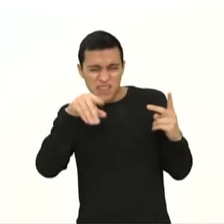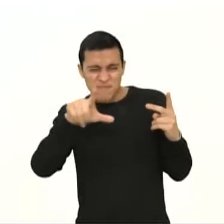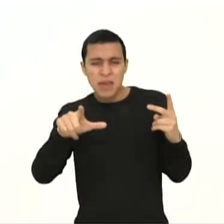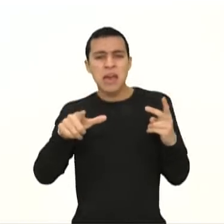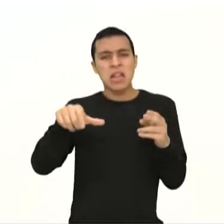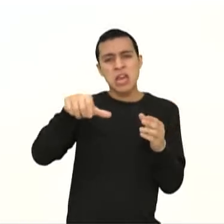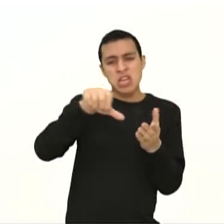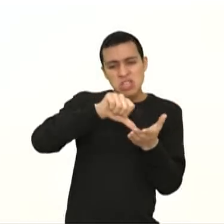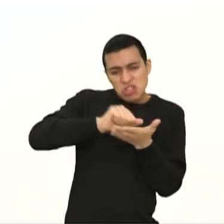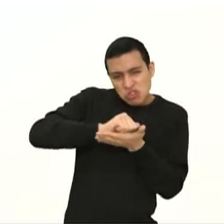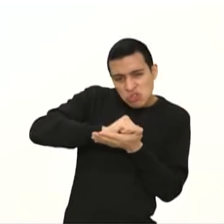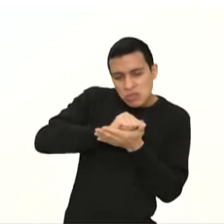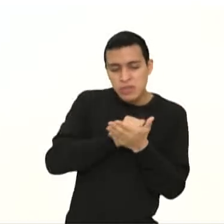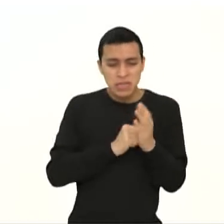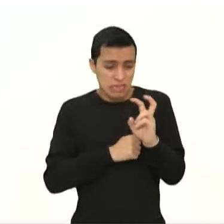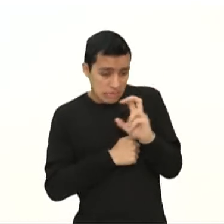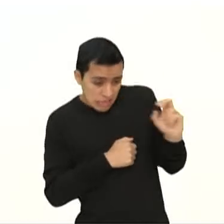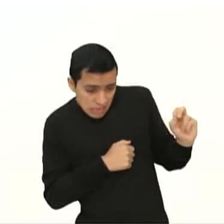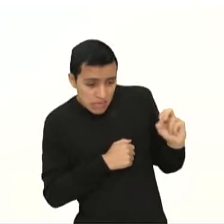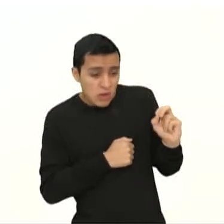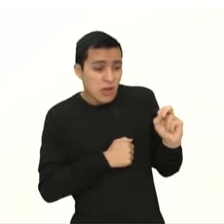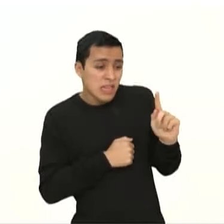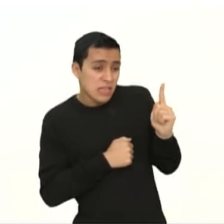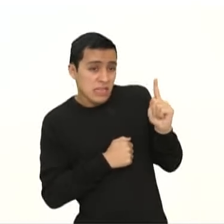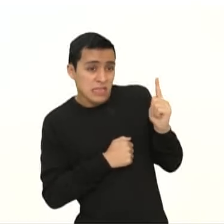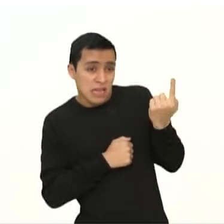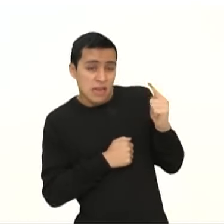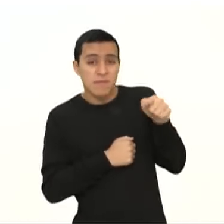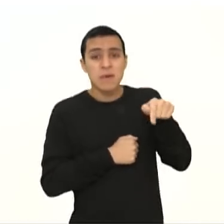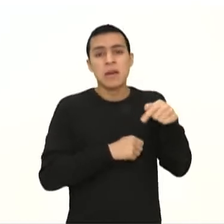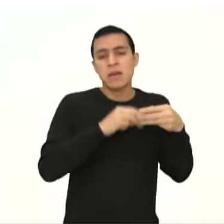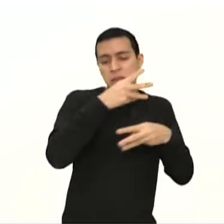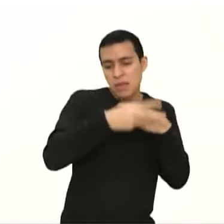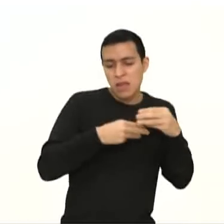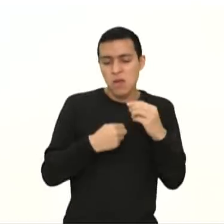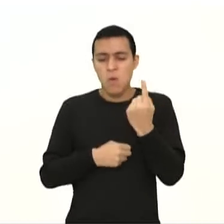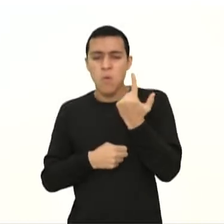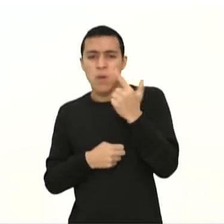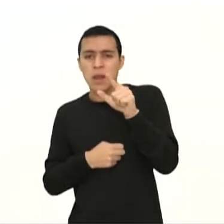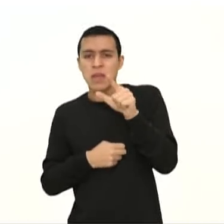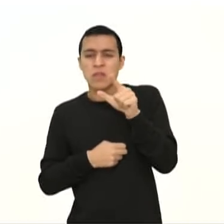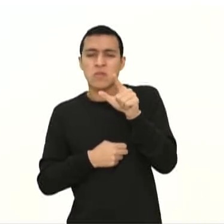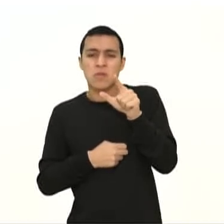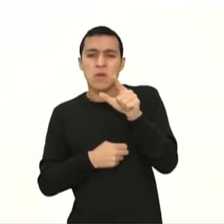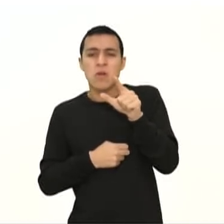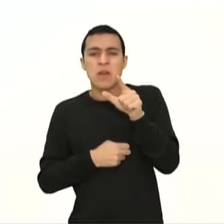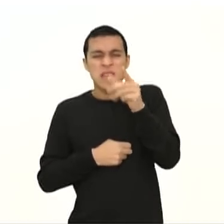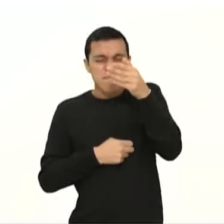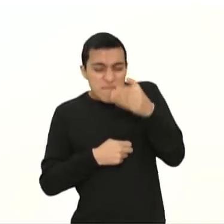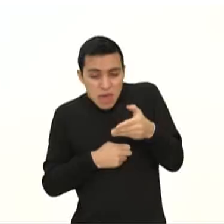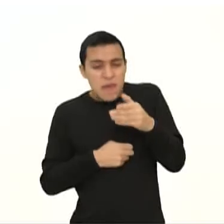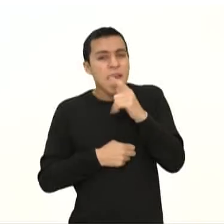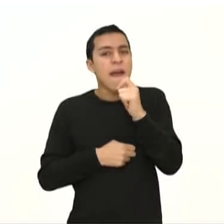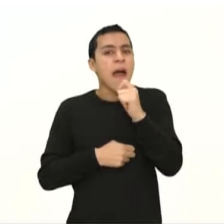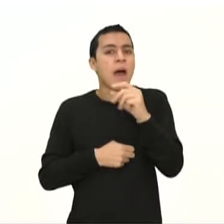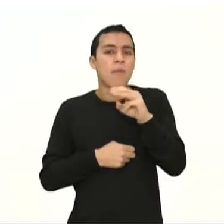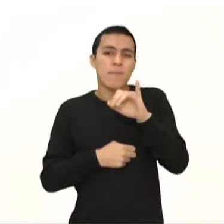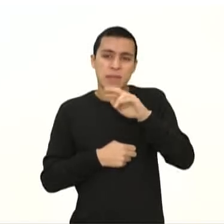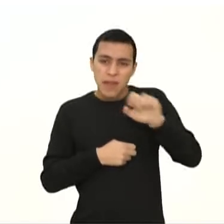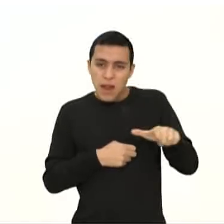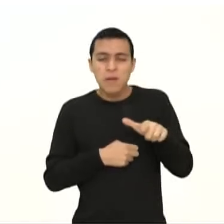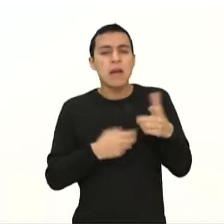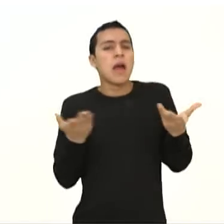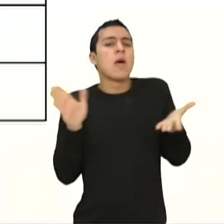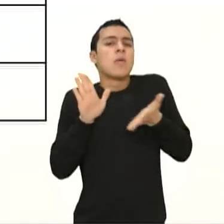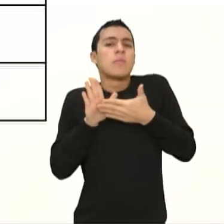detergente, 500 gramas de macarrão, 1,5 litro de água mineral. Então eu quero propor para vocês